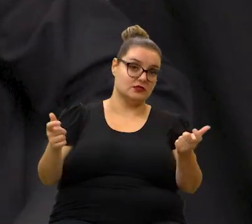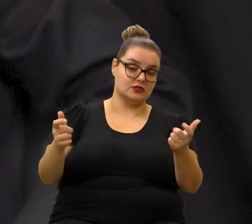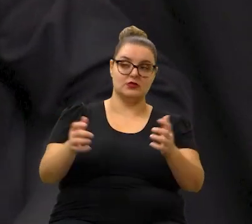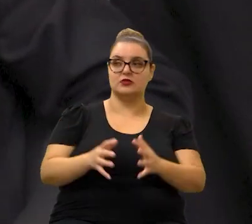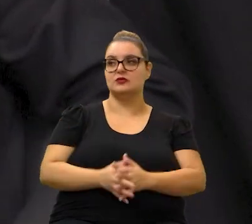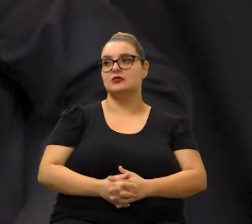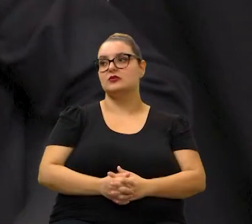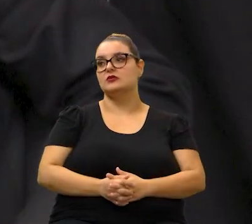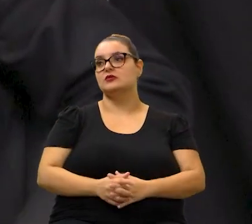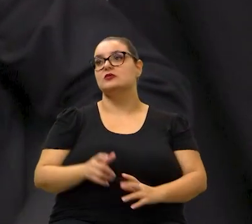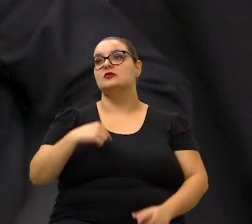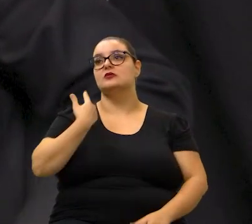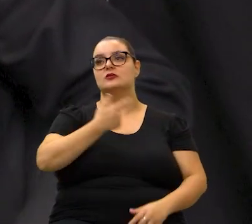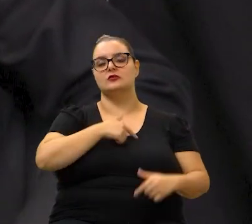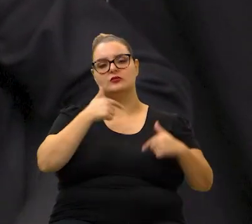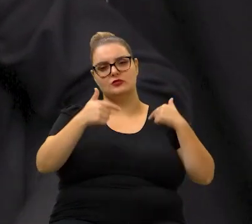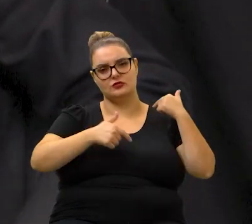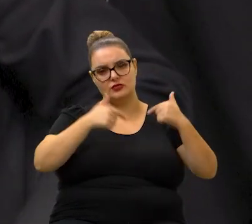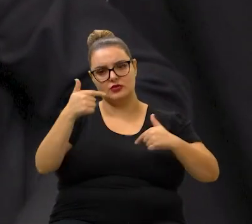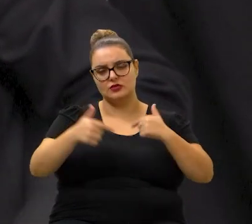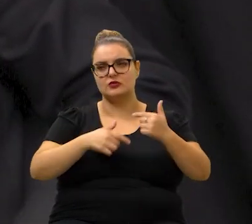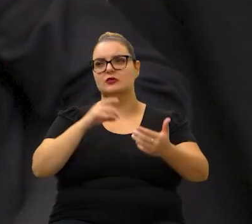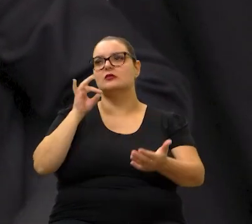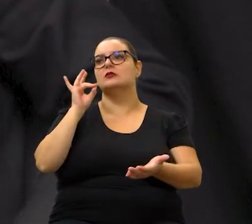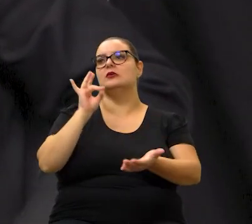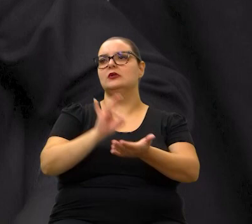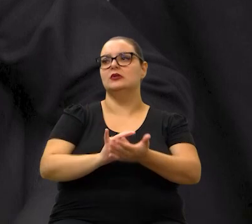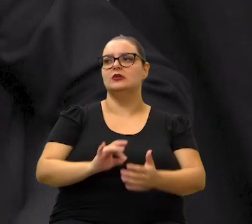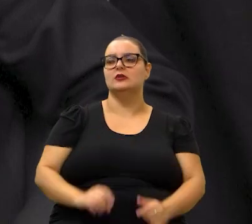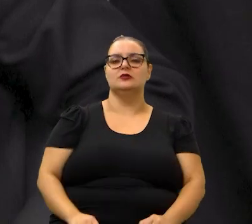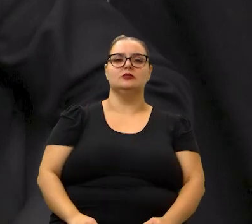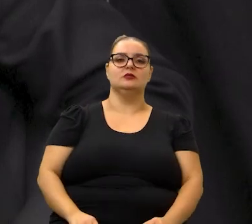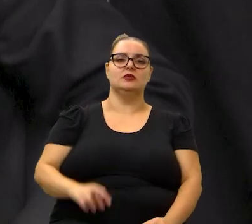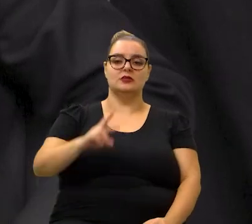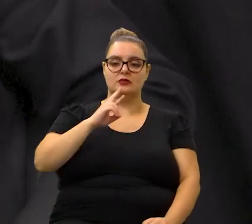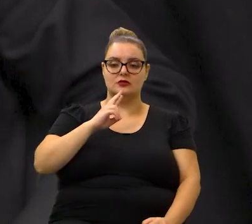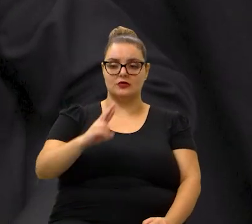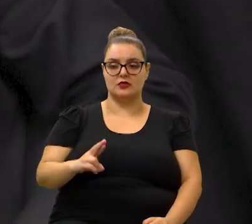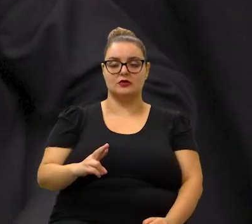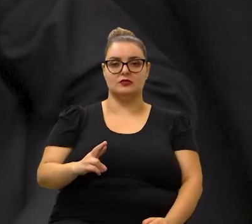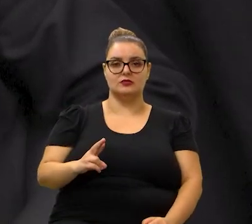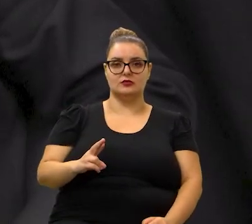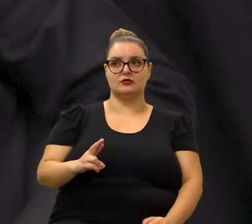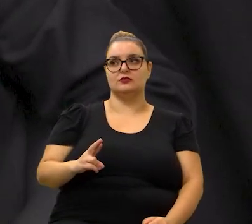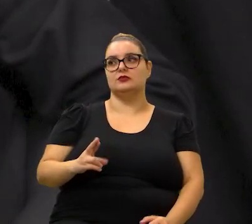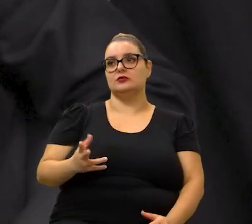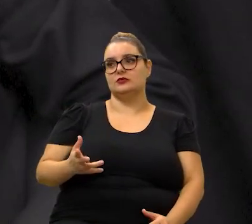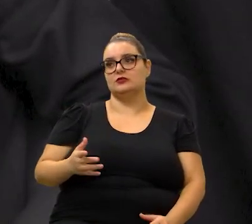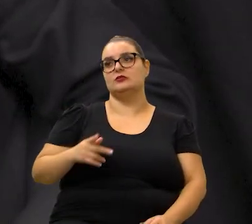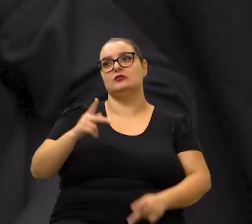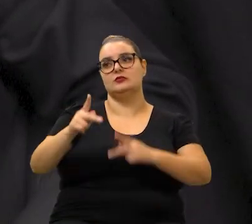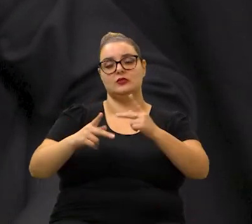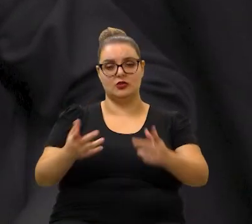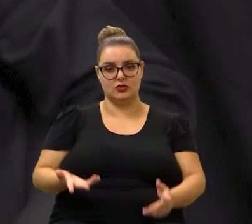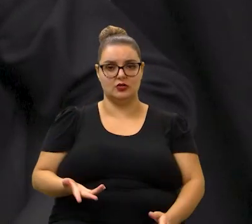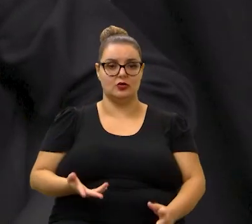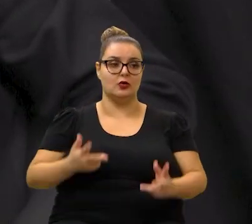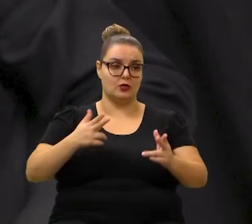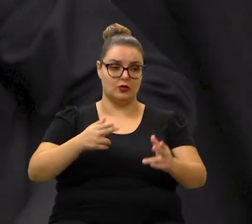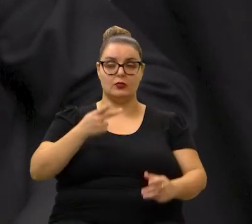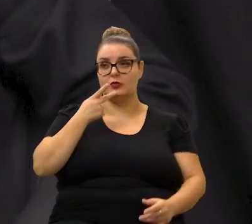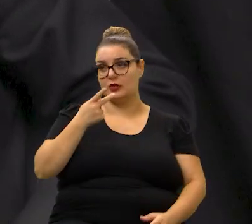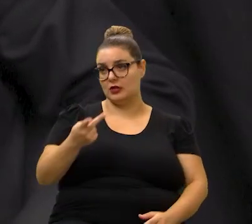então nós temos trabalhado bastante mesmo para poder dar o retorno pra população para poder dar uma resposta como nós